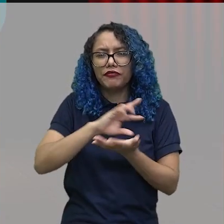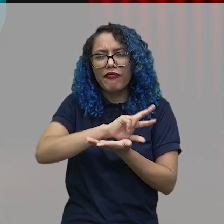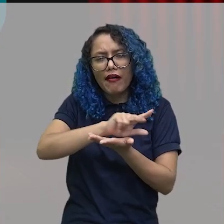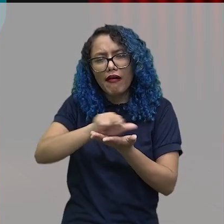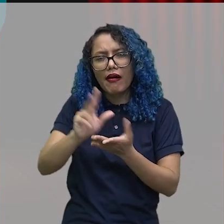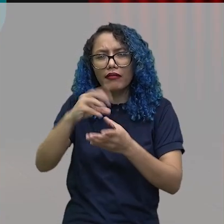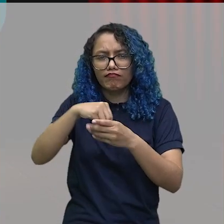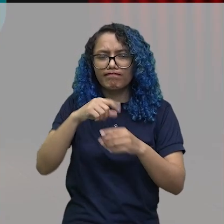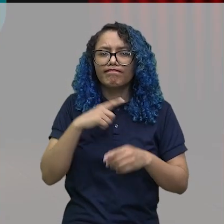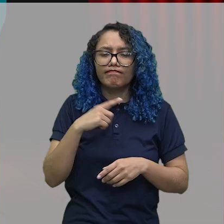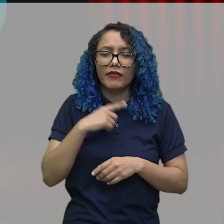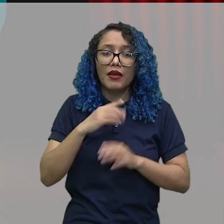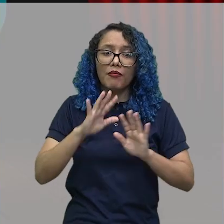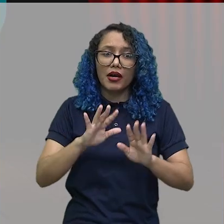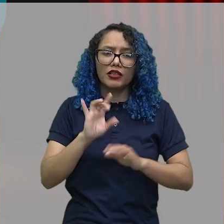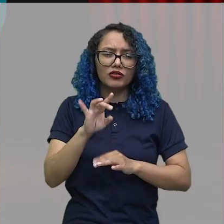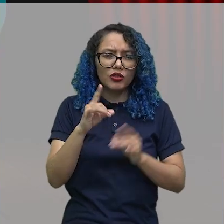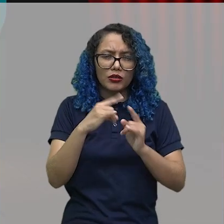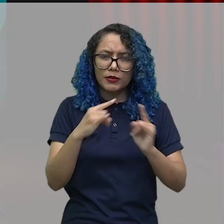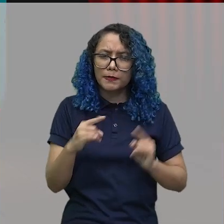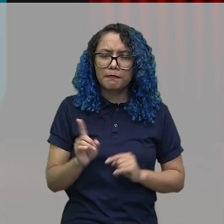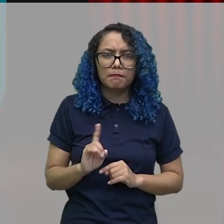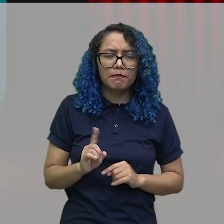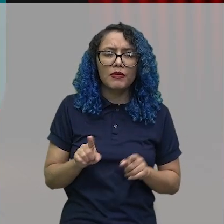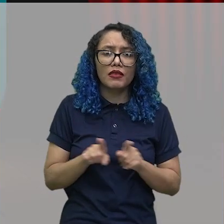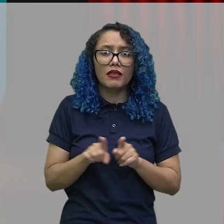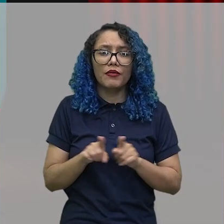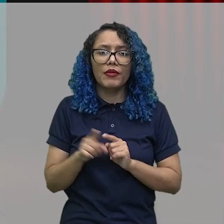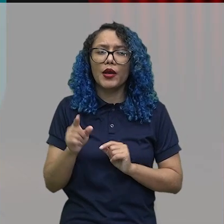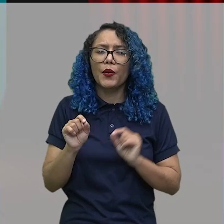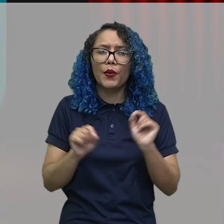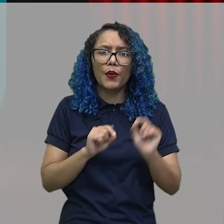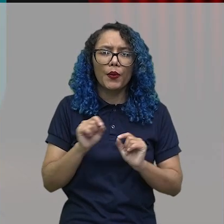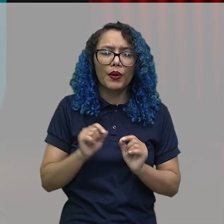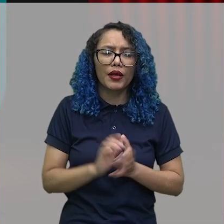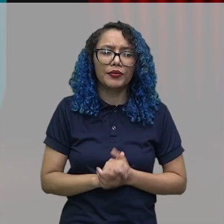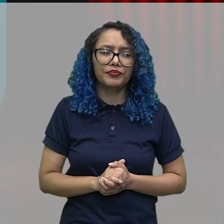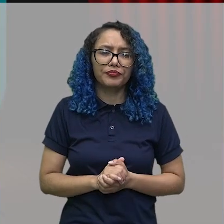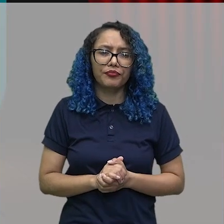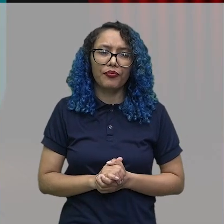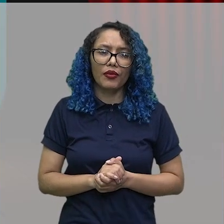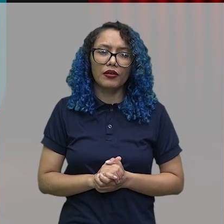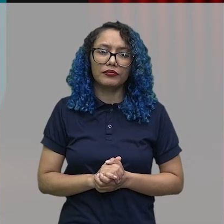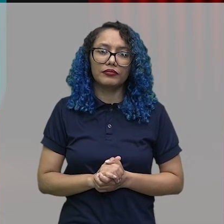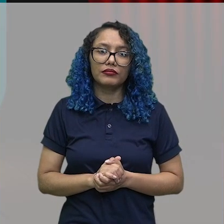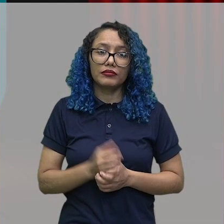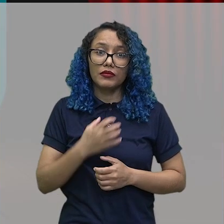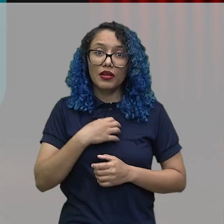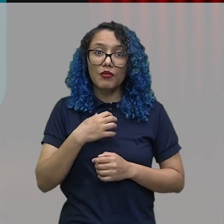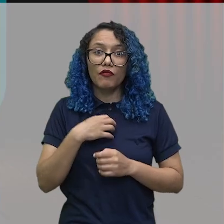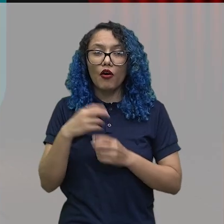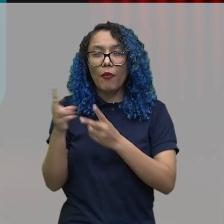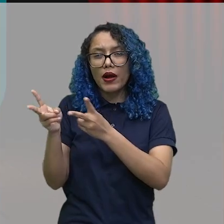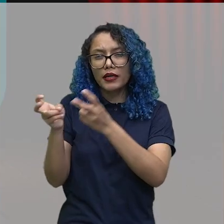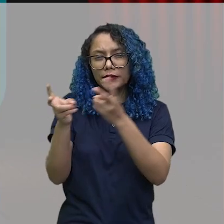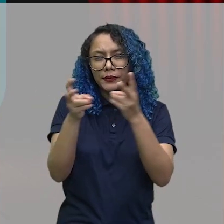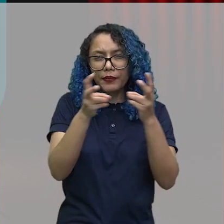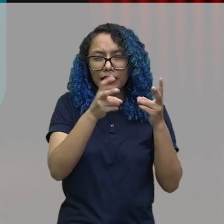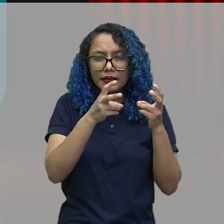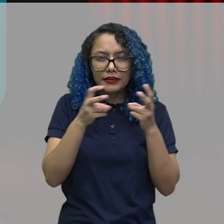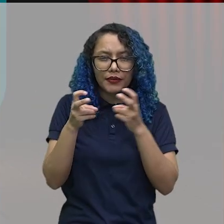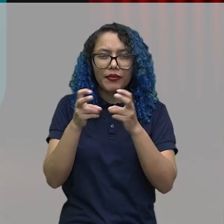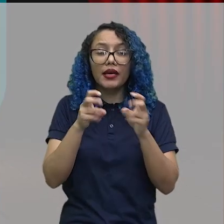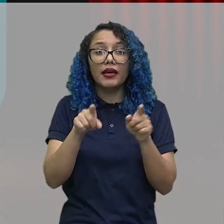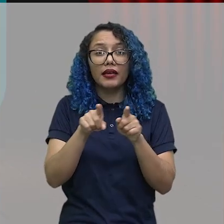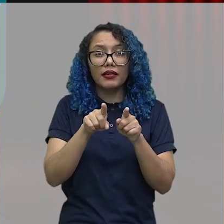Porém, vamos perceber que não temos só o circo, mas temos também uma forma diferente de enxergar e colocar